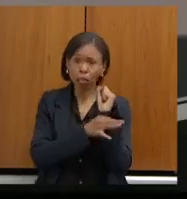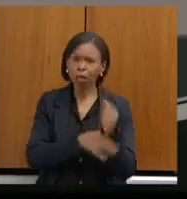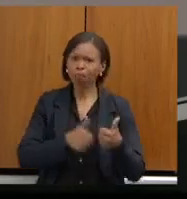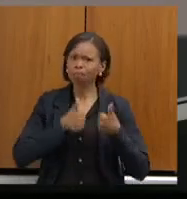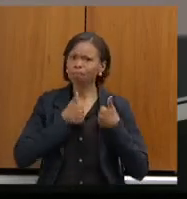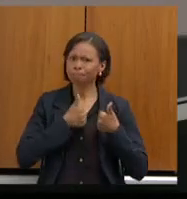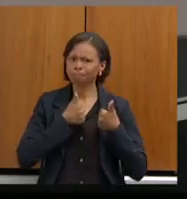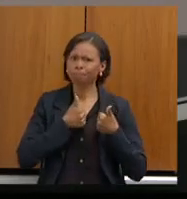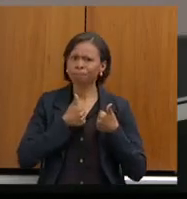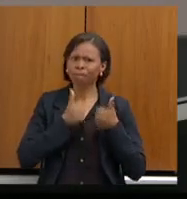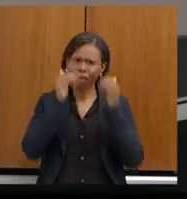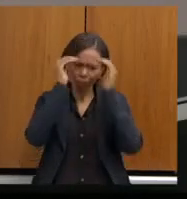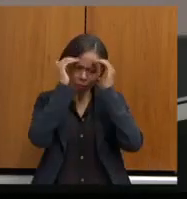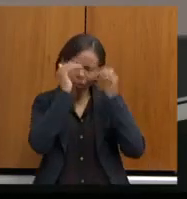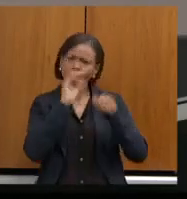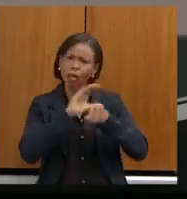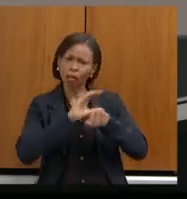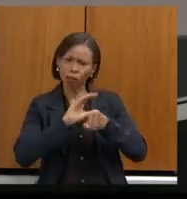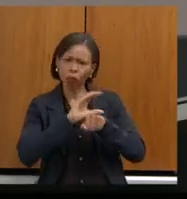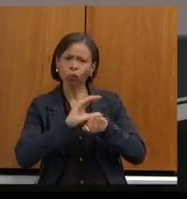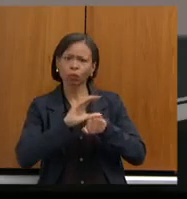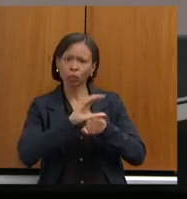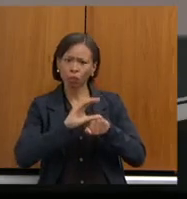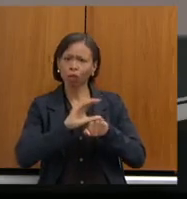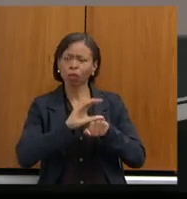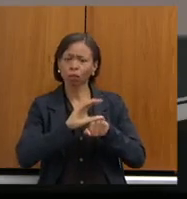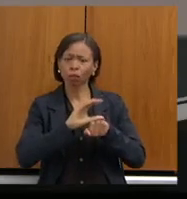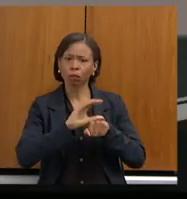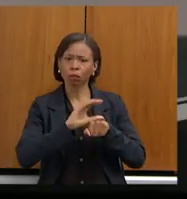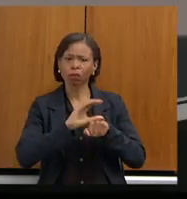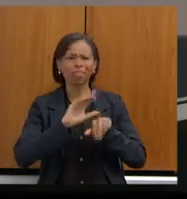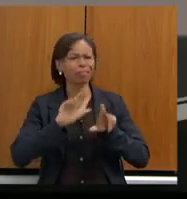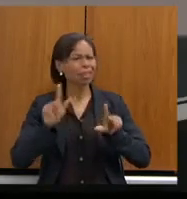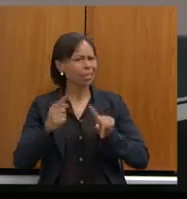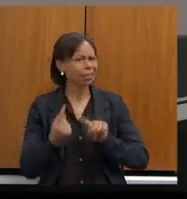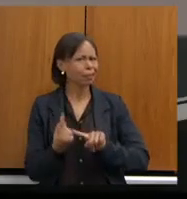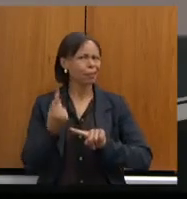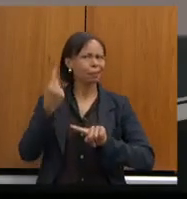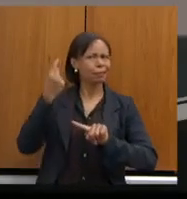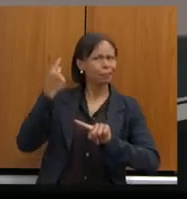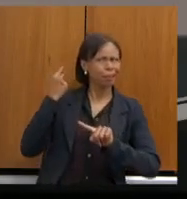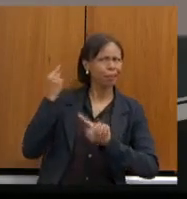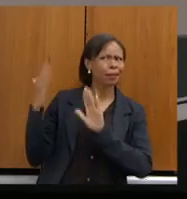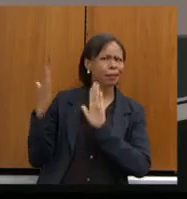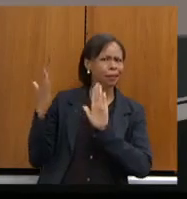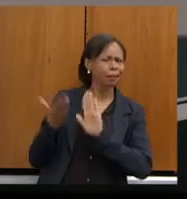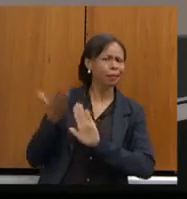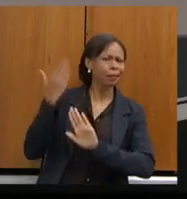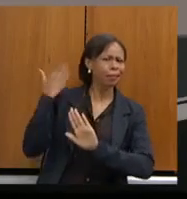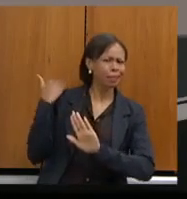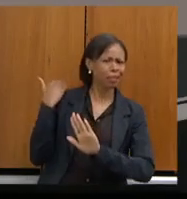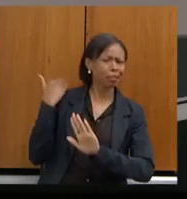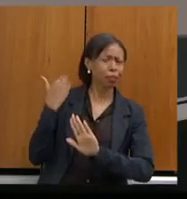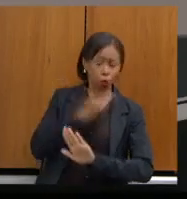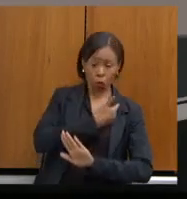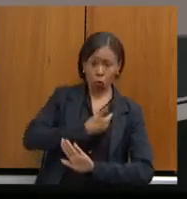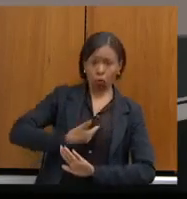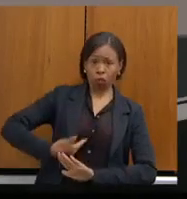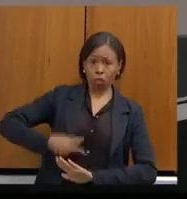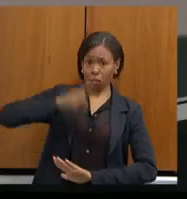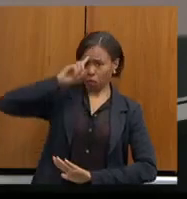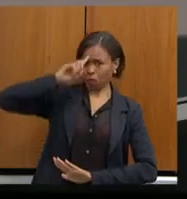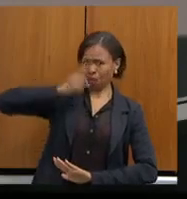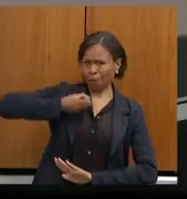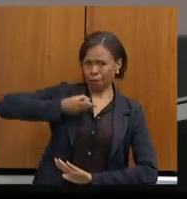é cumprida Diferentemente do mandato passado onde sob ordem do governador e da